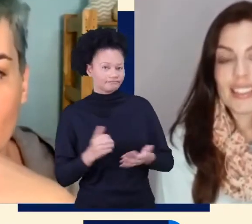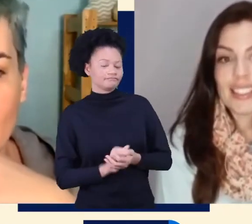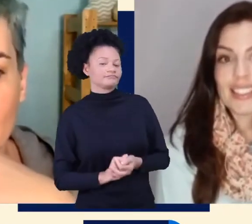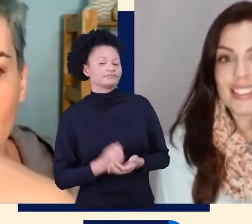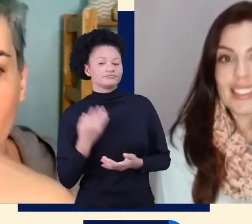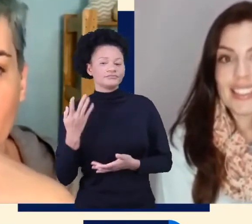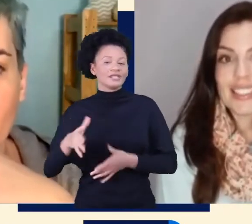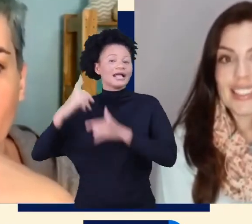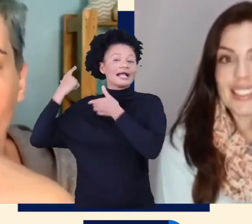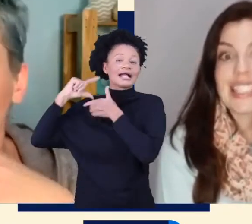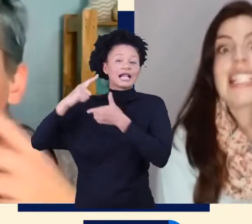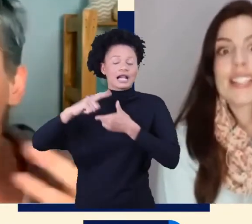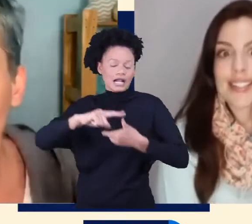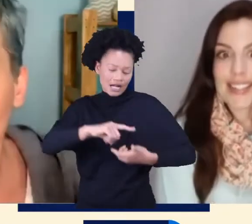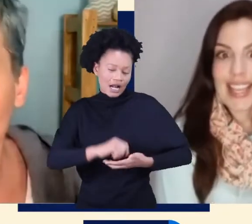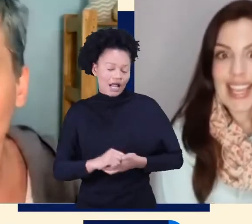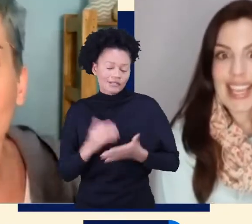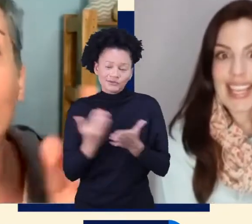Vêm os Bebês.